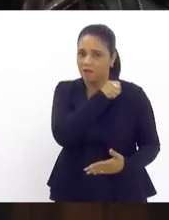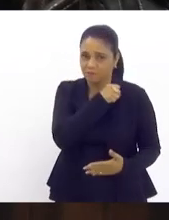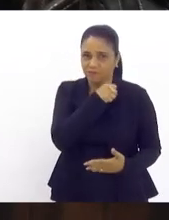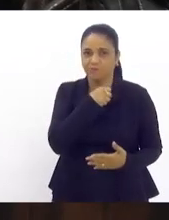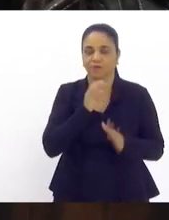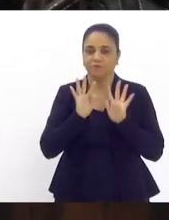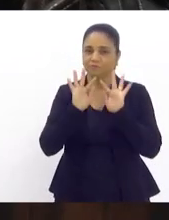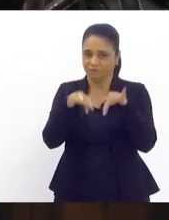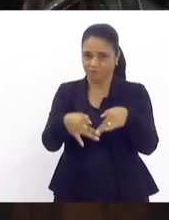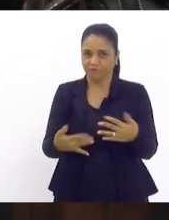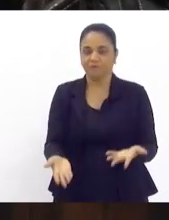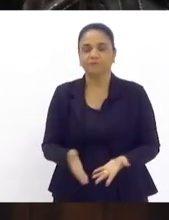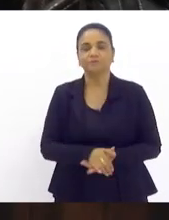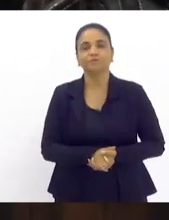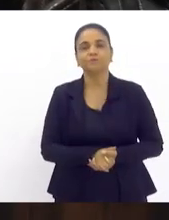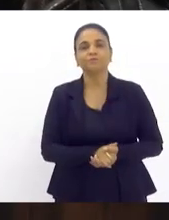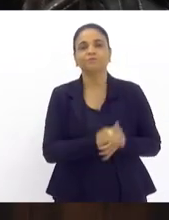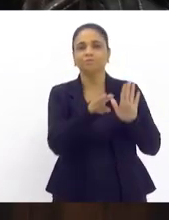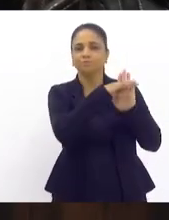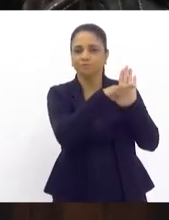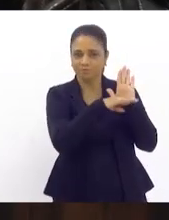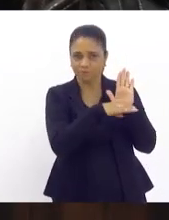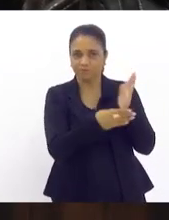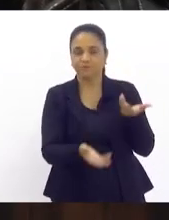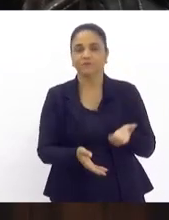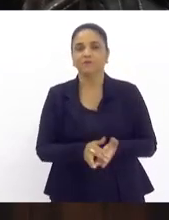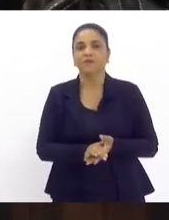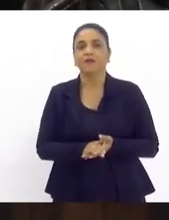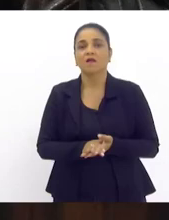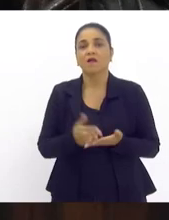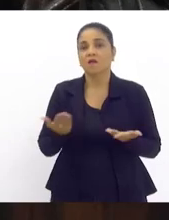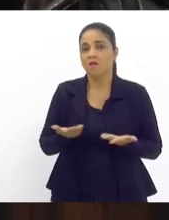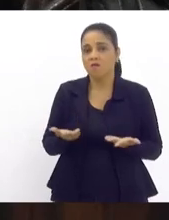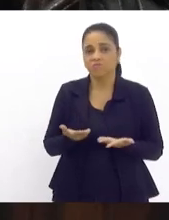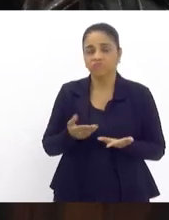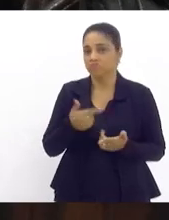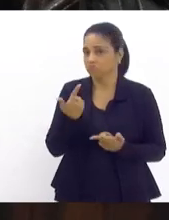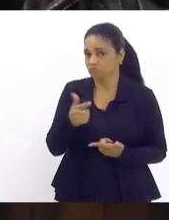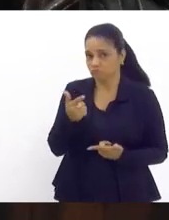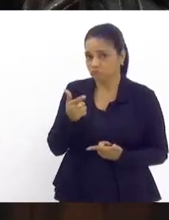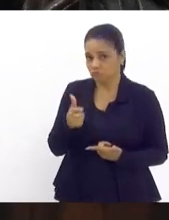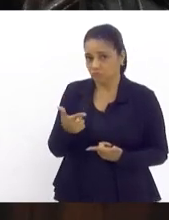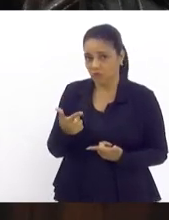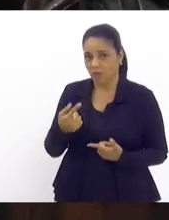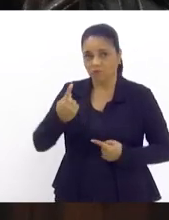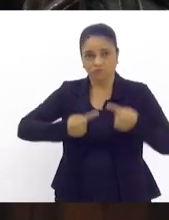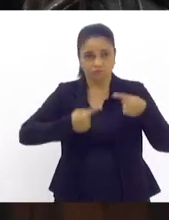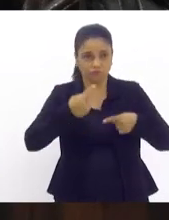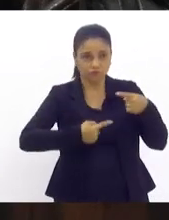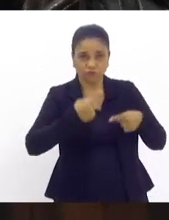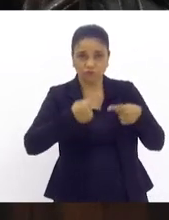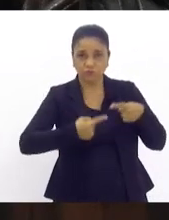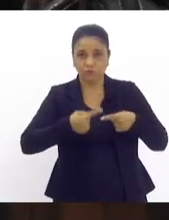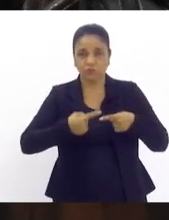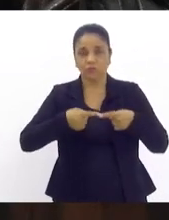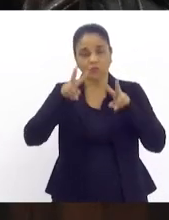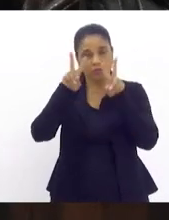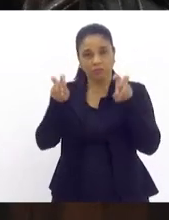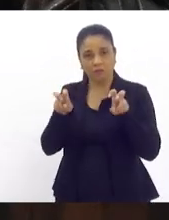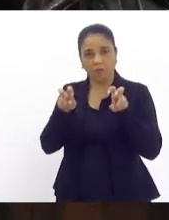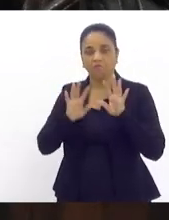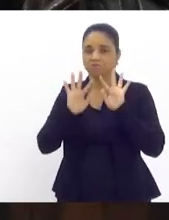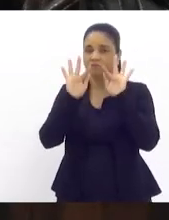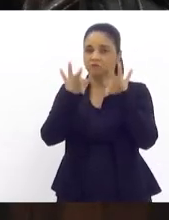pauta. Bem, não havendo nenhum orador que venha discutir a matéria, Encerrar a discussão.